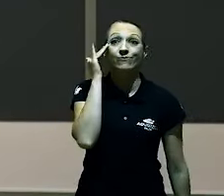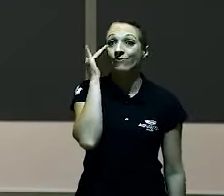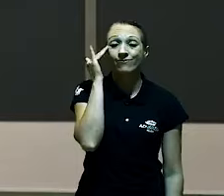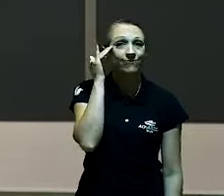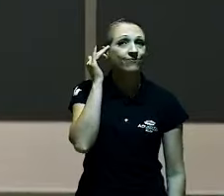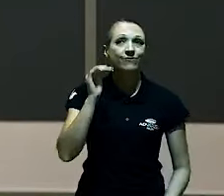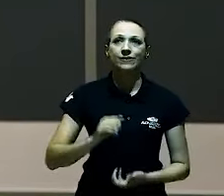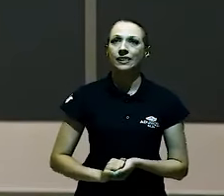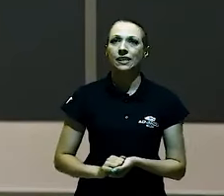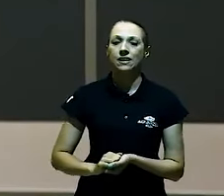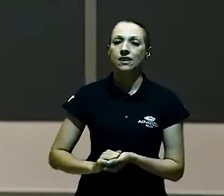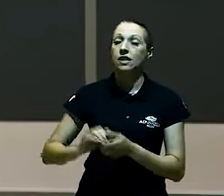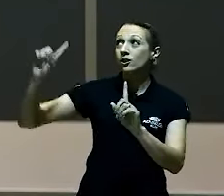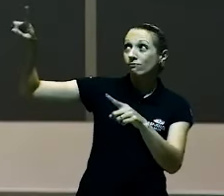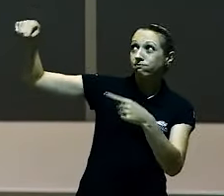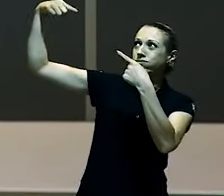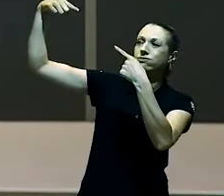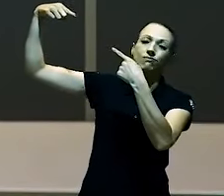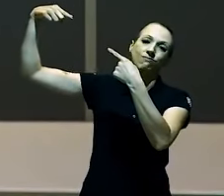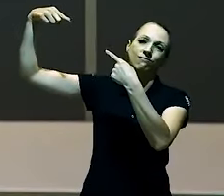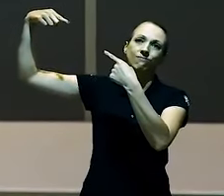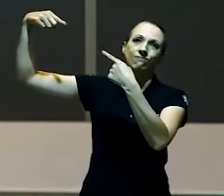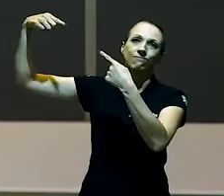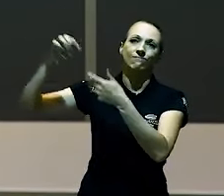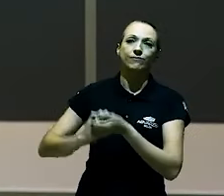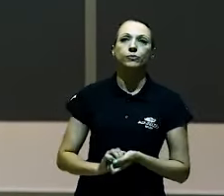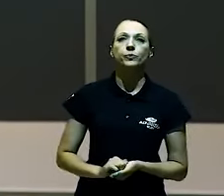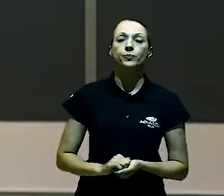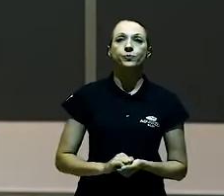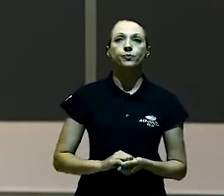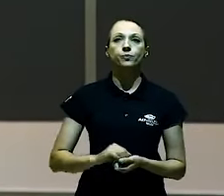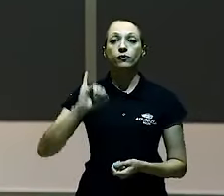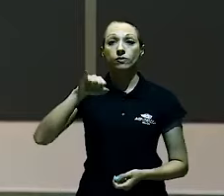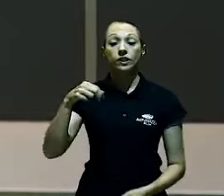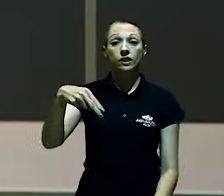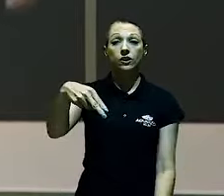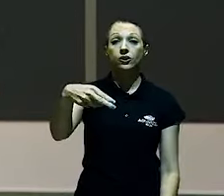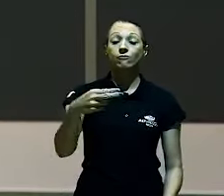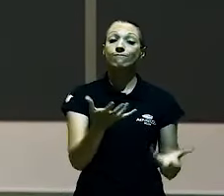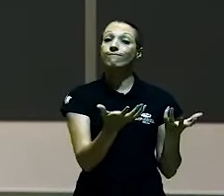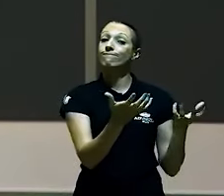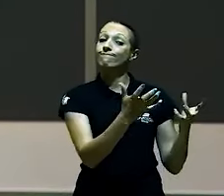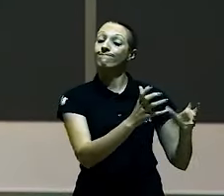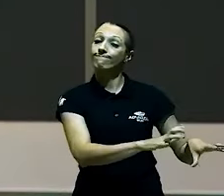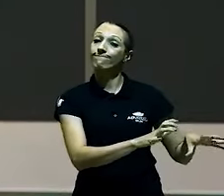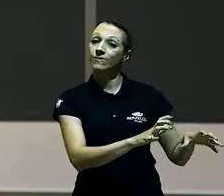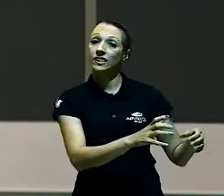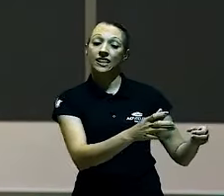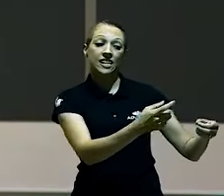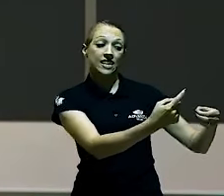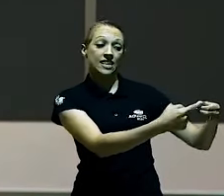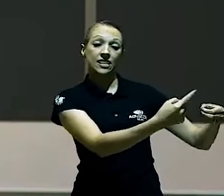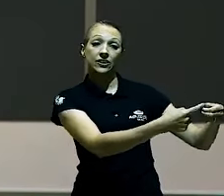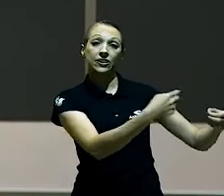lado oposto. E por que que Jonas não quer que Nínive seja alcançada? Há muitas teorias sobre isso, mas eu te coloco três